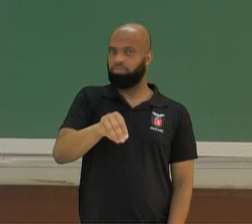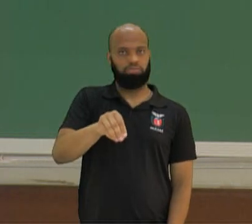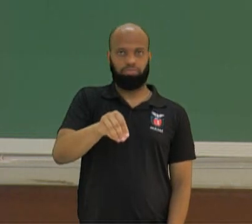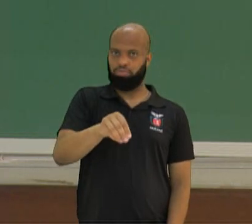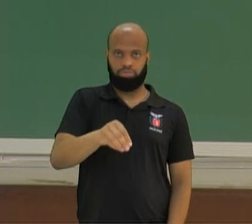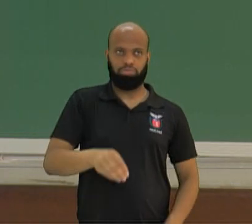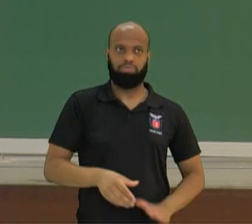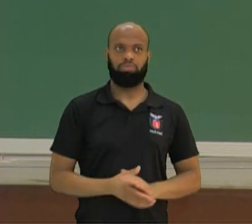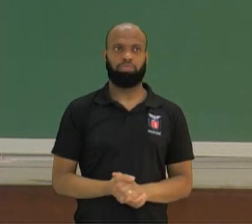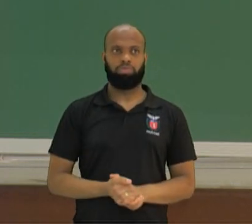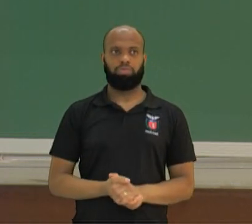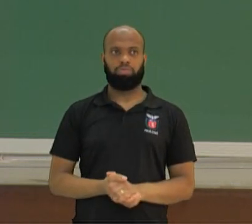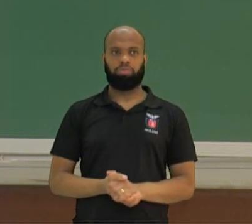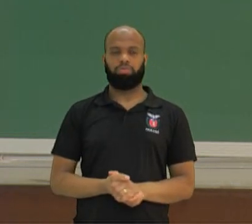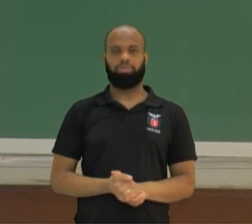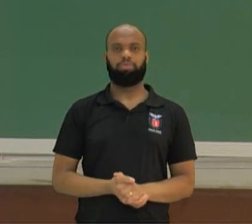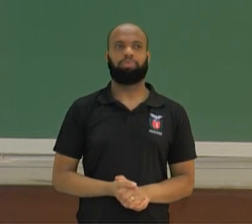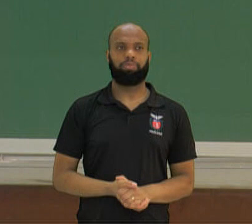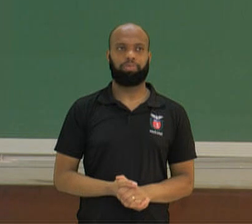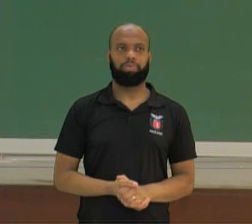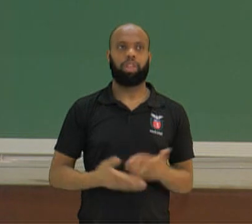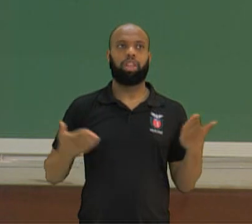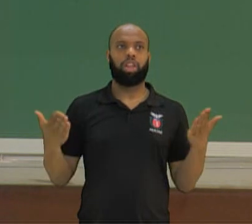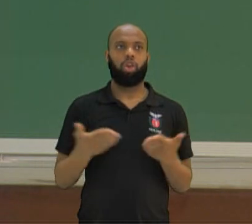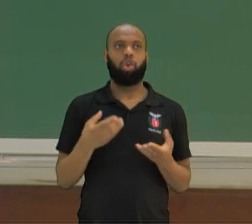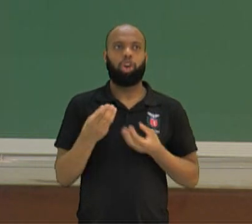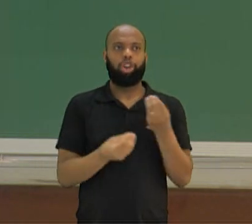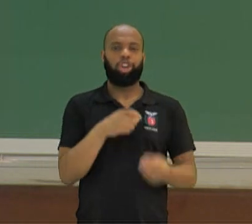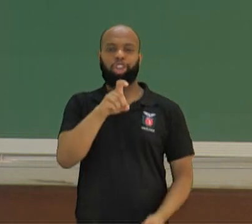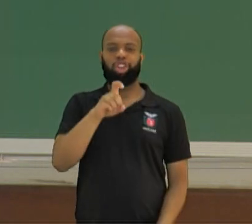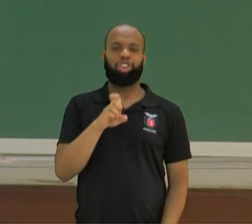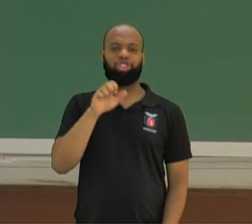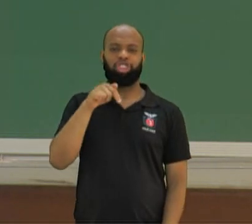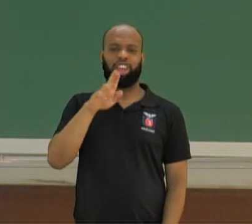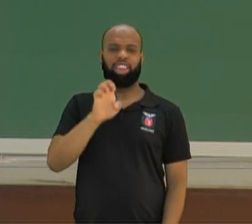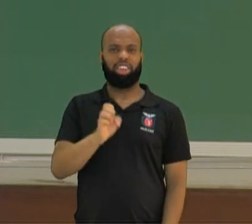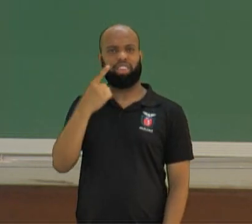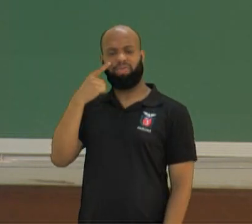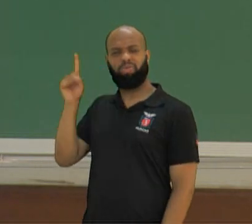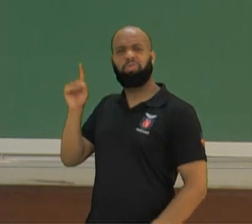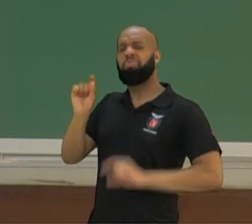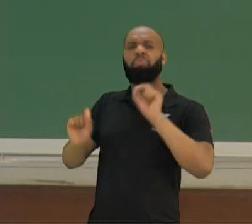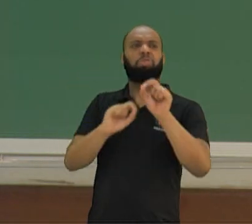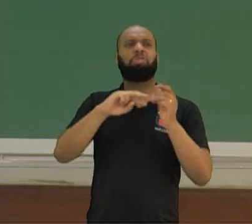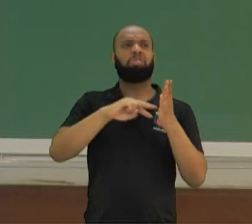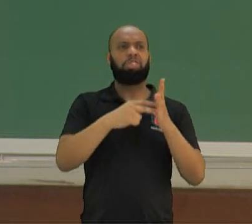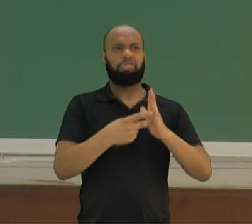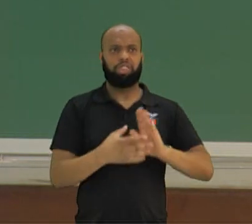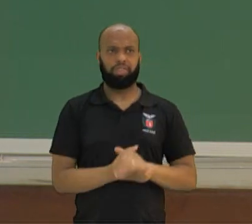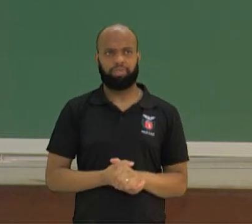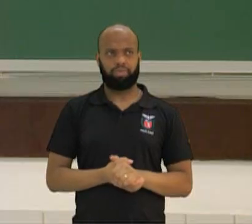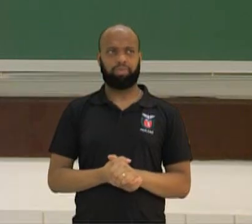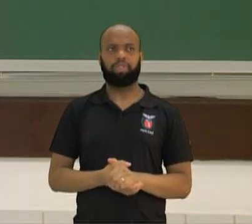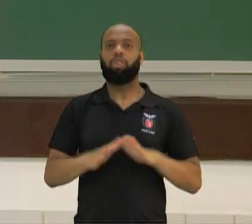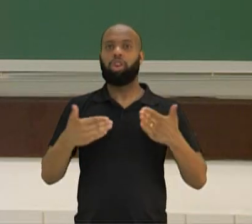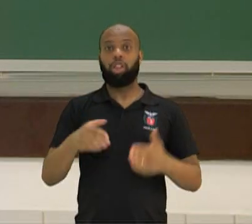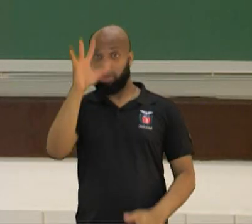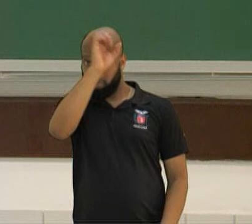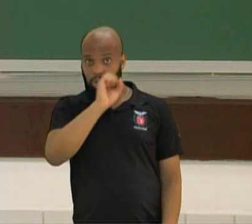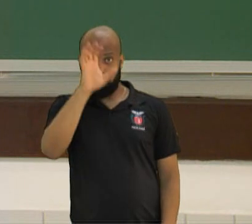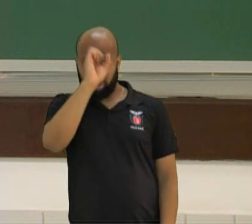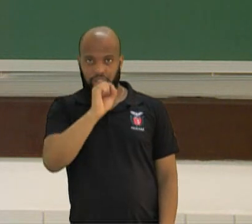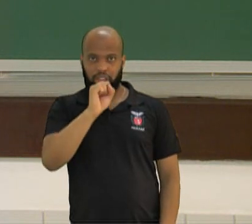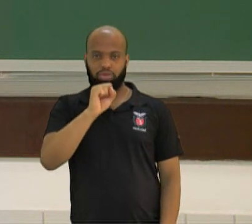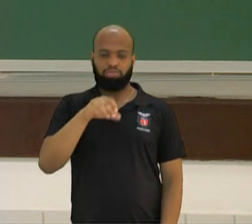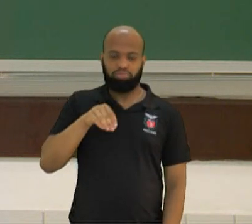também. Agora a gente vai falar sobre o xeque. O que é o xeque? Então a gente que quando está aprendendo a